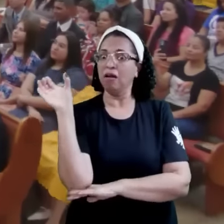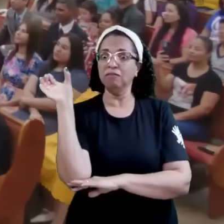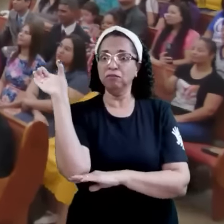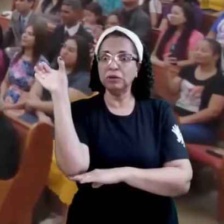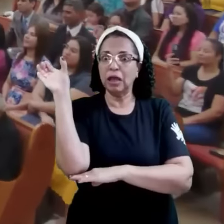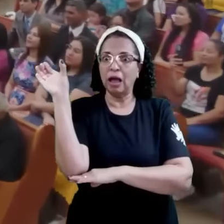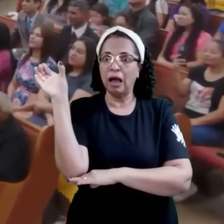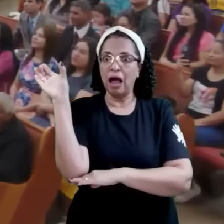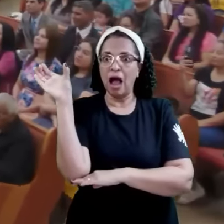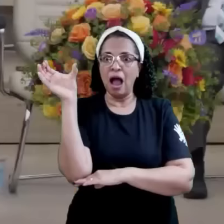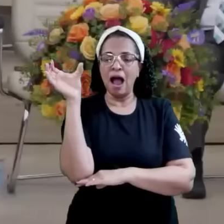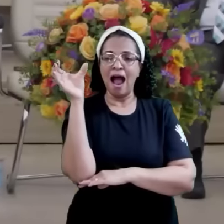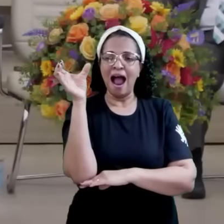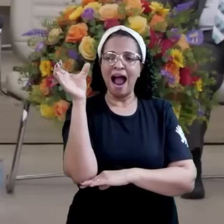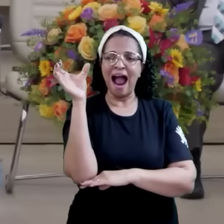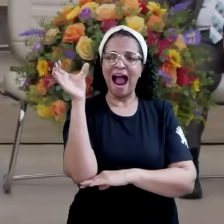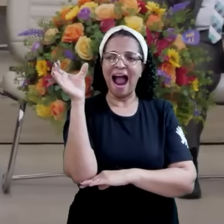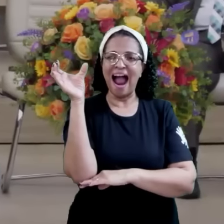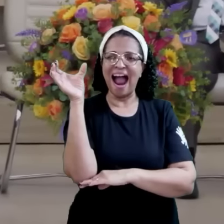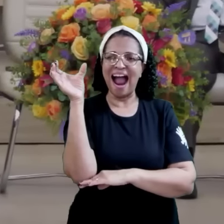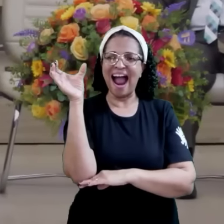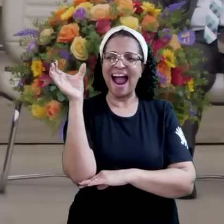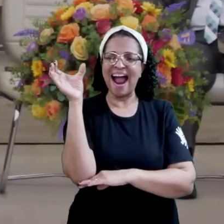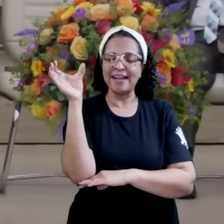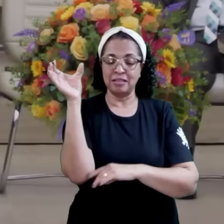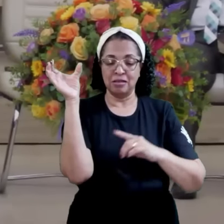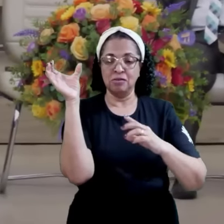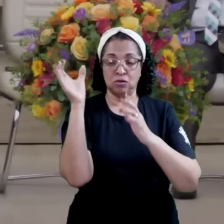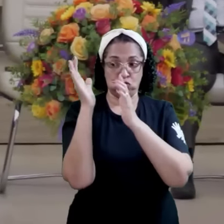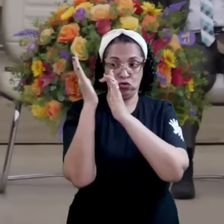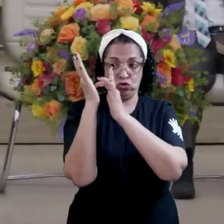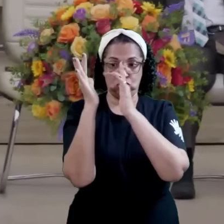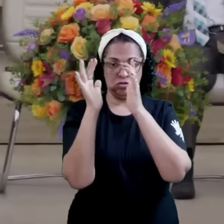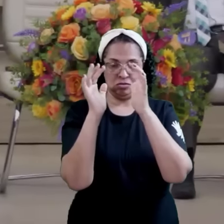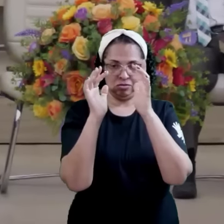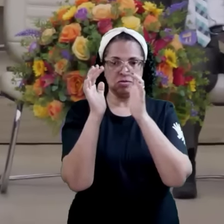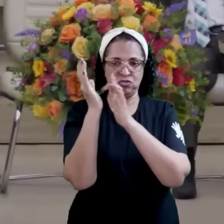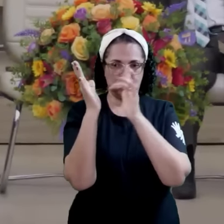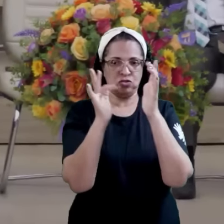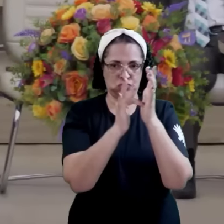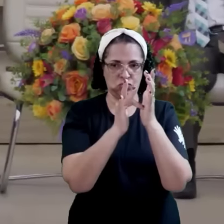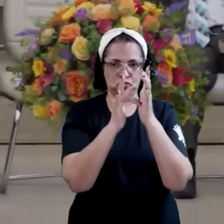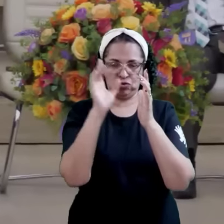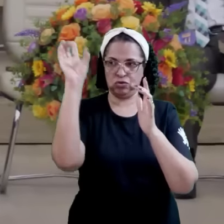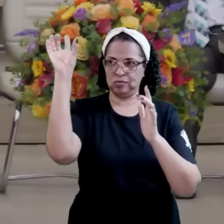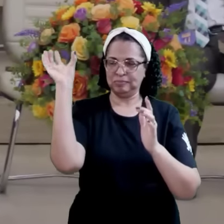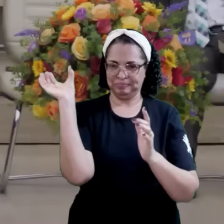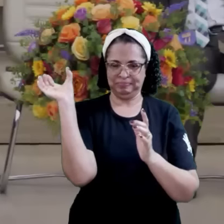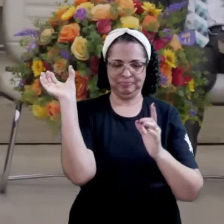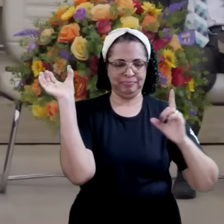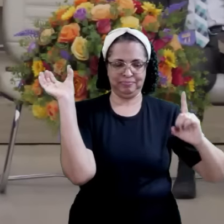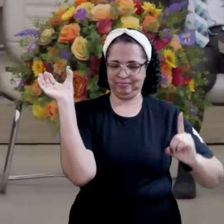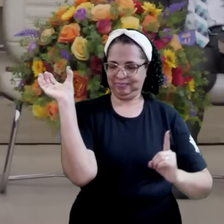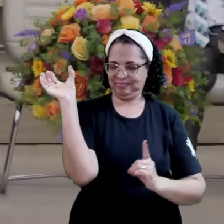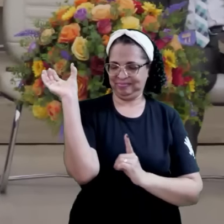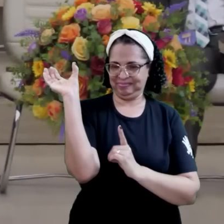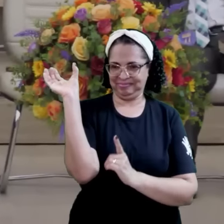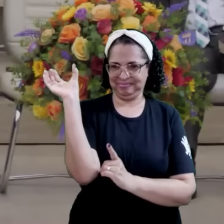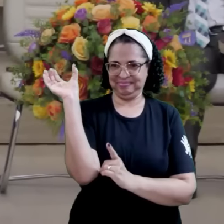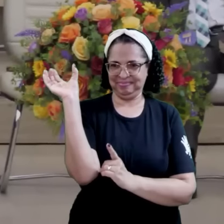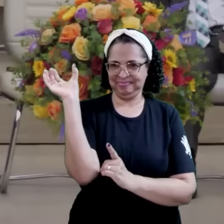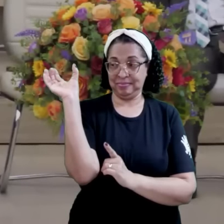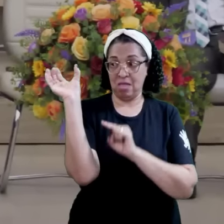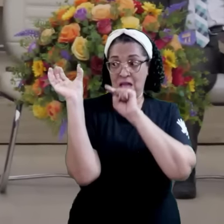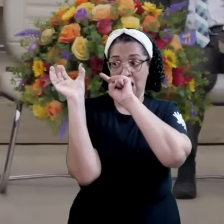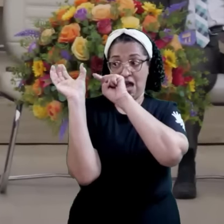Deus Jesus para embaixo de Zaqueu eu não sei o que Zaqueu pensou irmão mas a Bíblia me dá liberdade